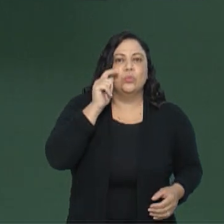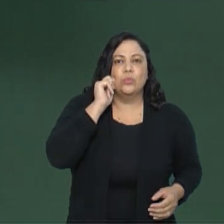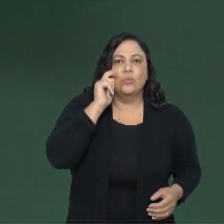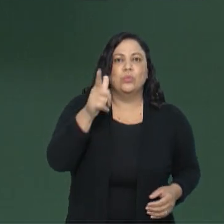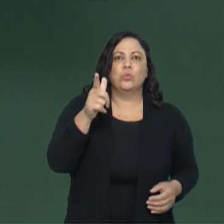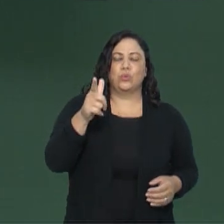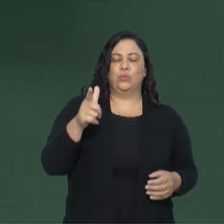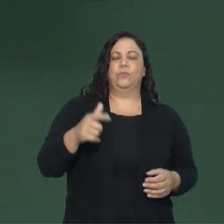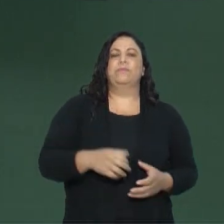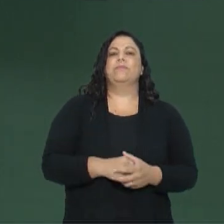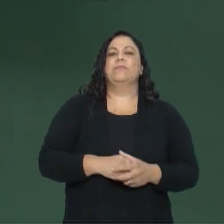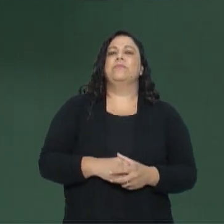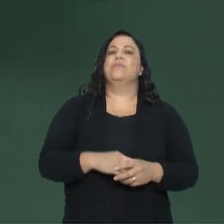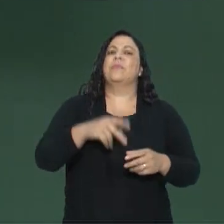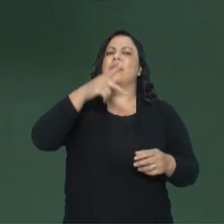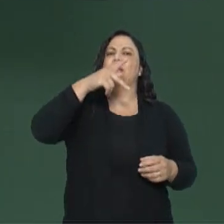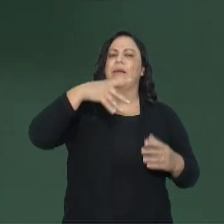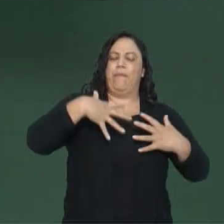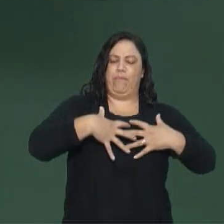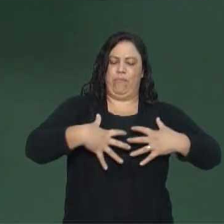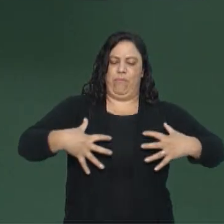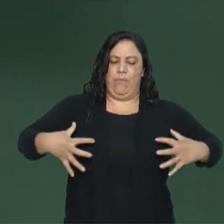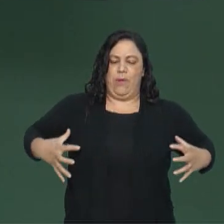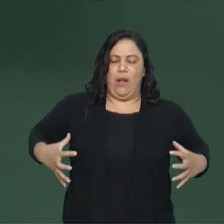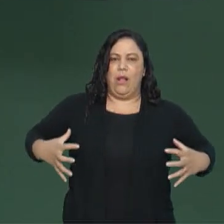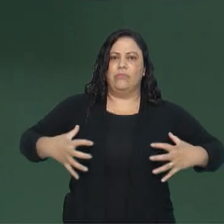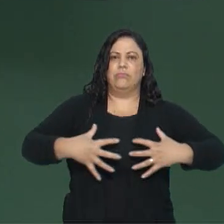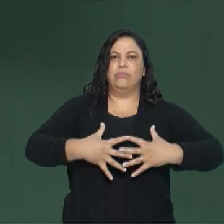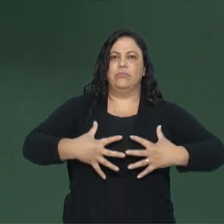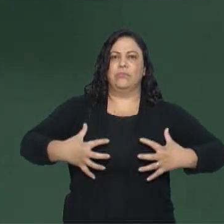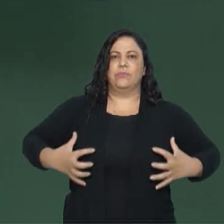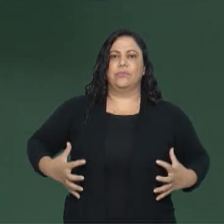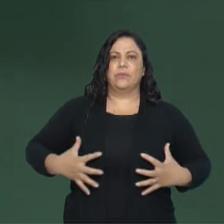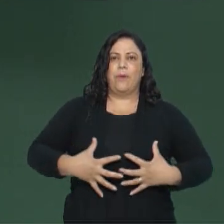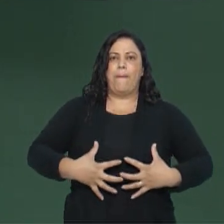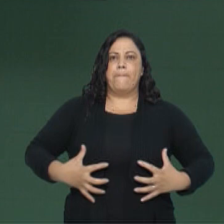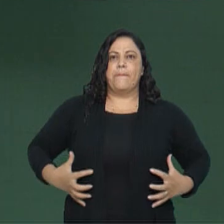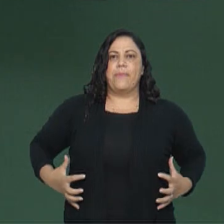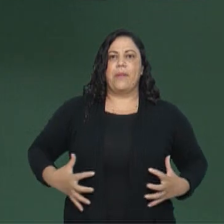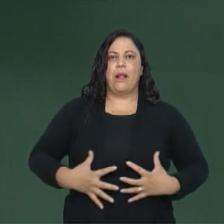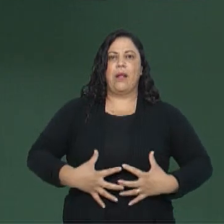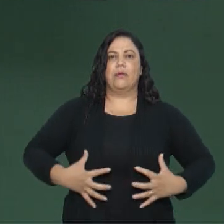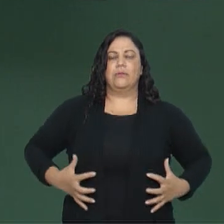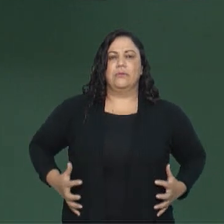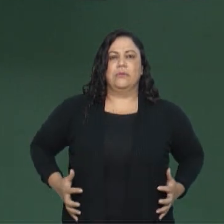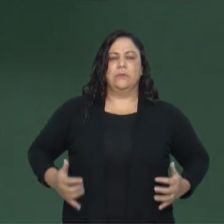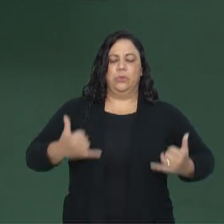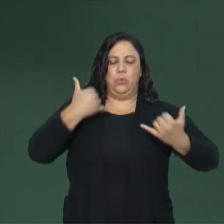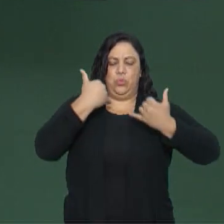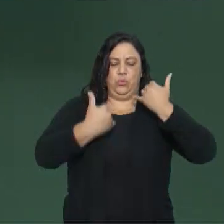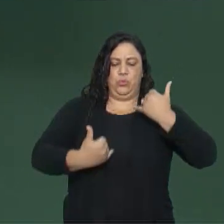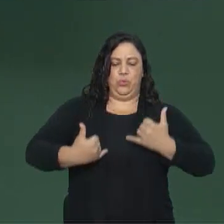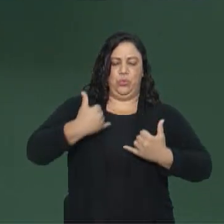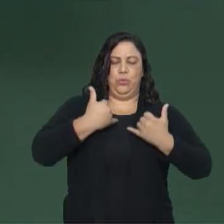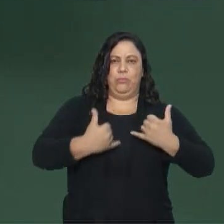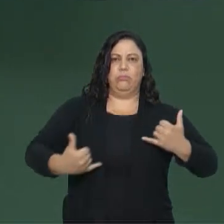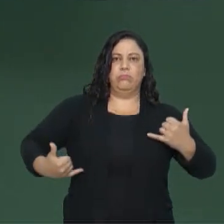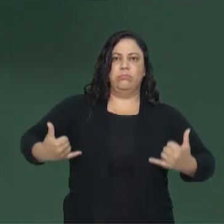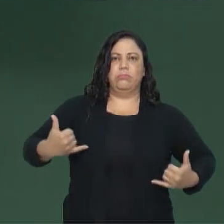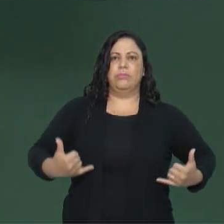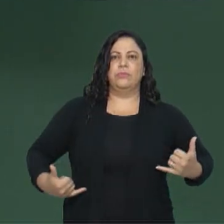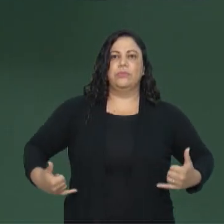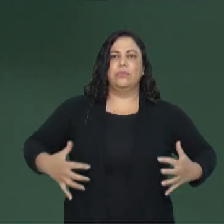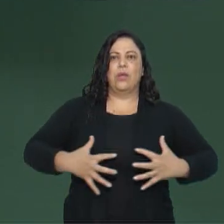nervoso periférico, que são os nervos e os gânglios que percorrem os nossos membros superiores,